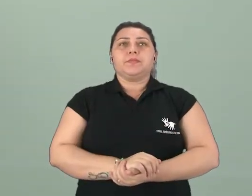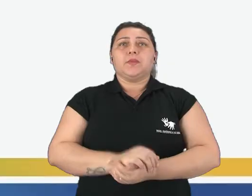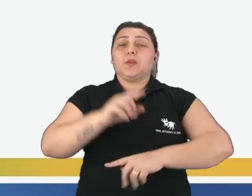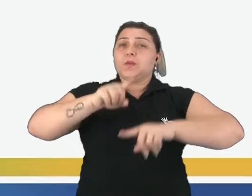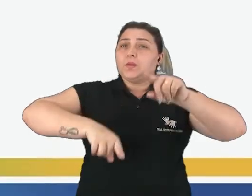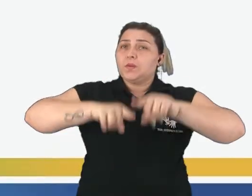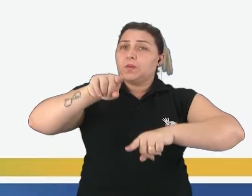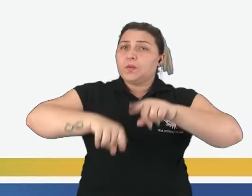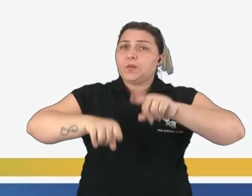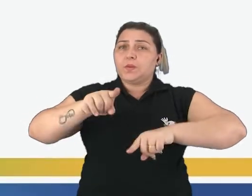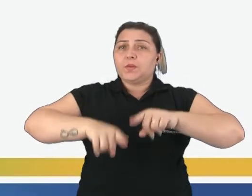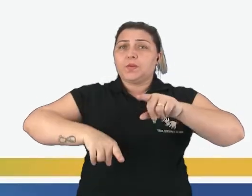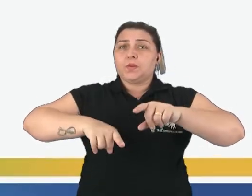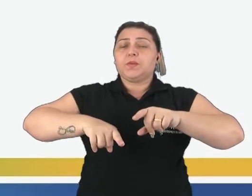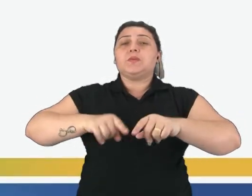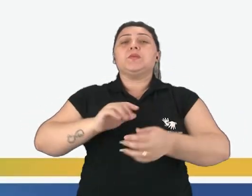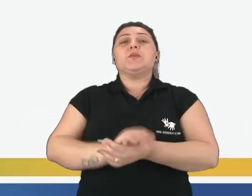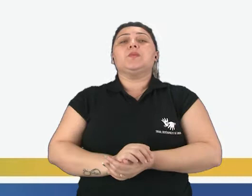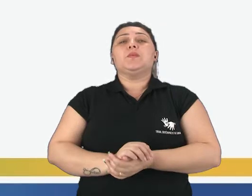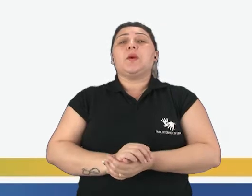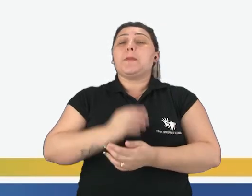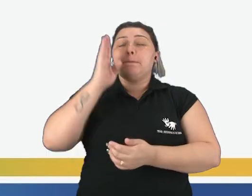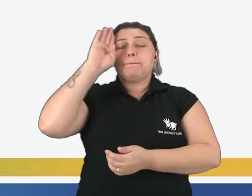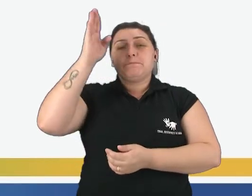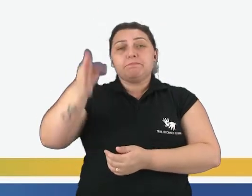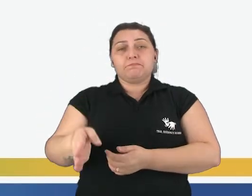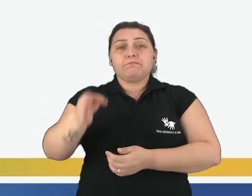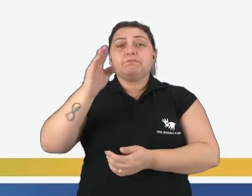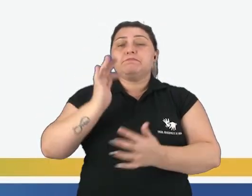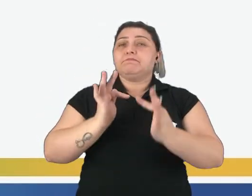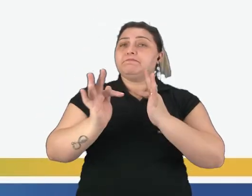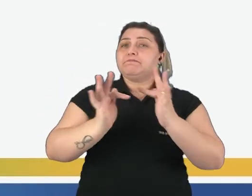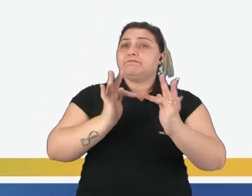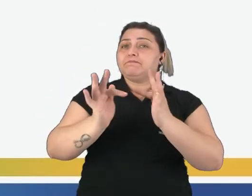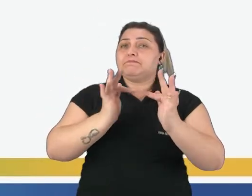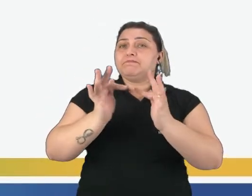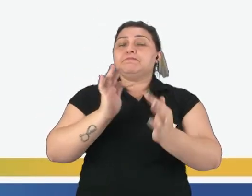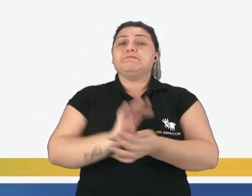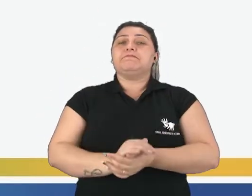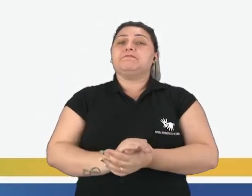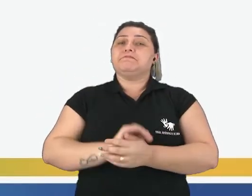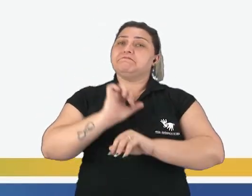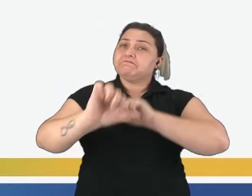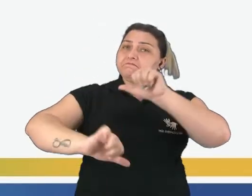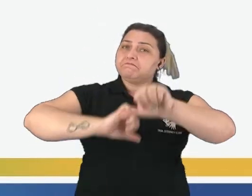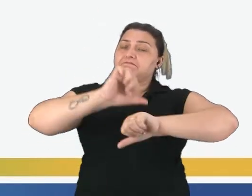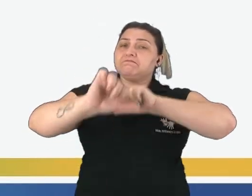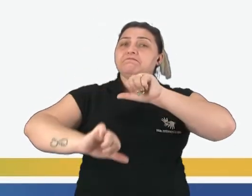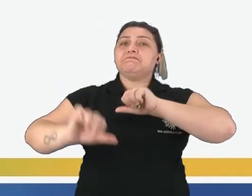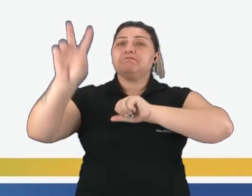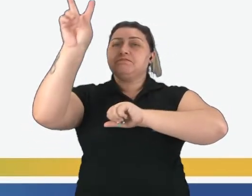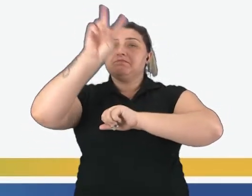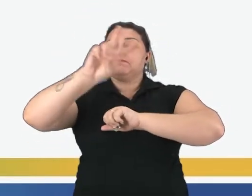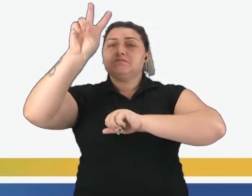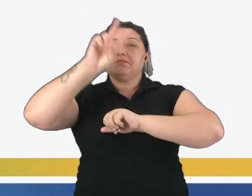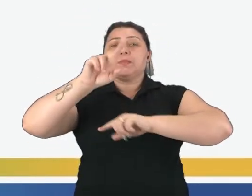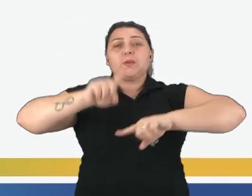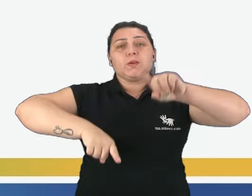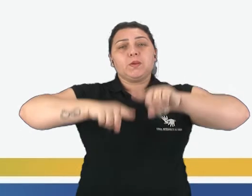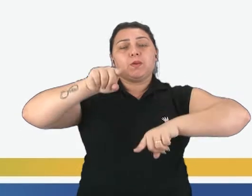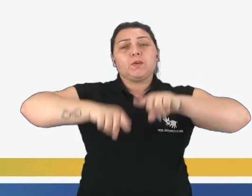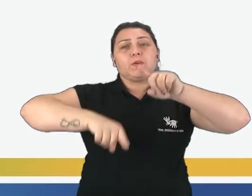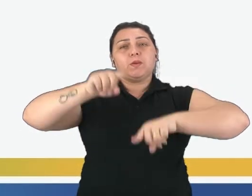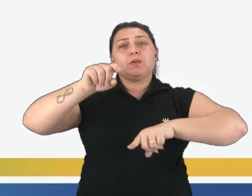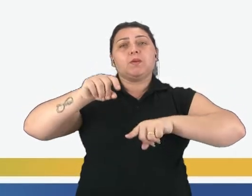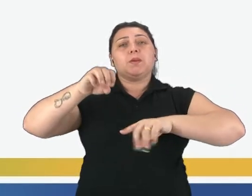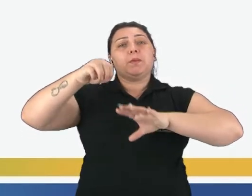Então vamos aqui, pessoal, abordar o principal da física que revolucionou a história, que foram os instrumentos de